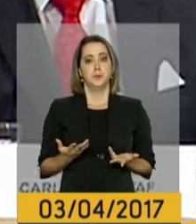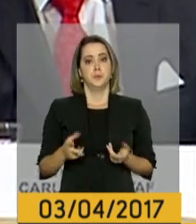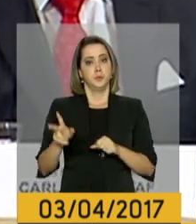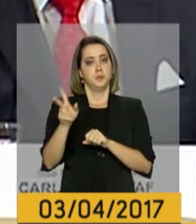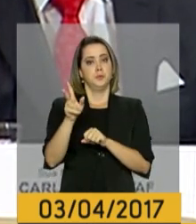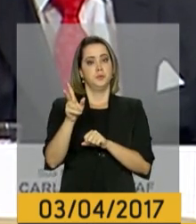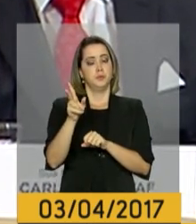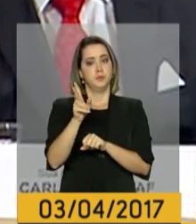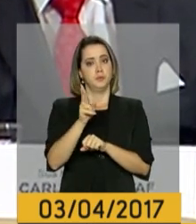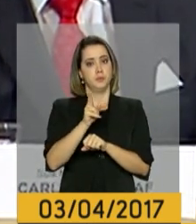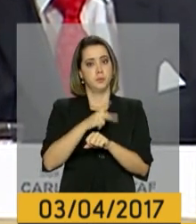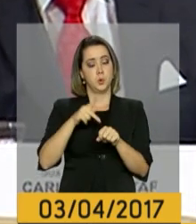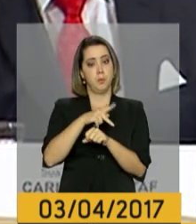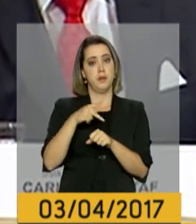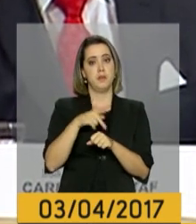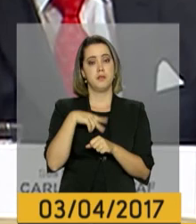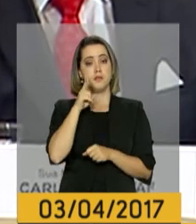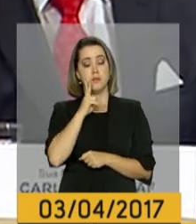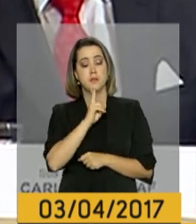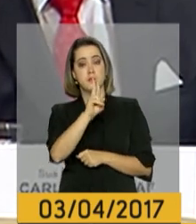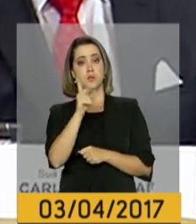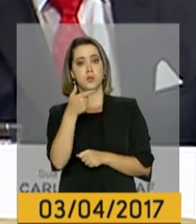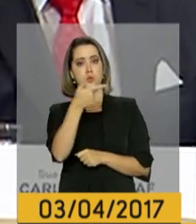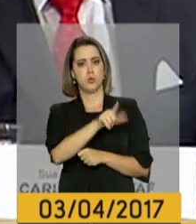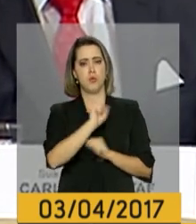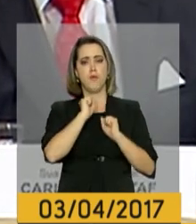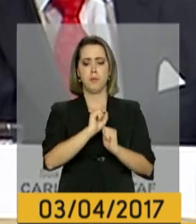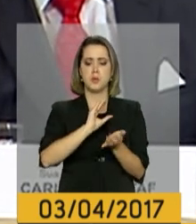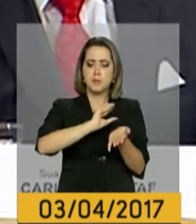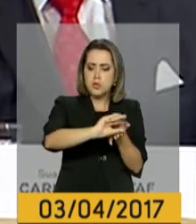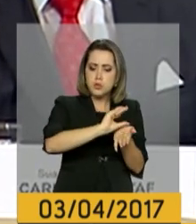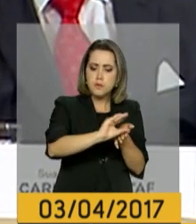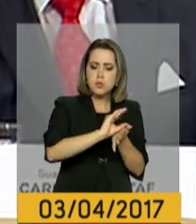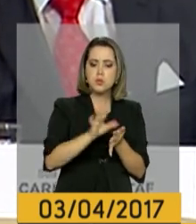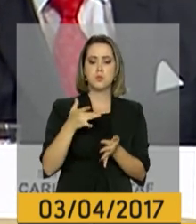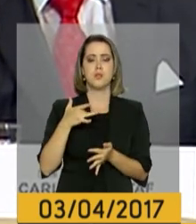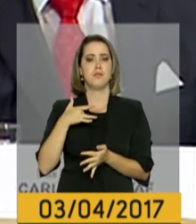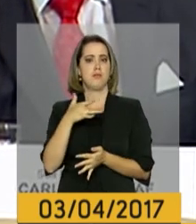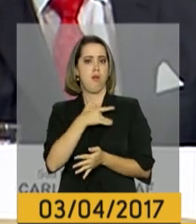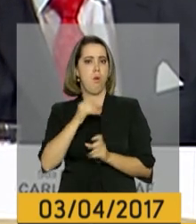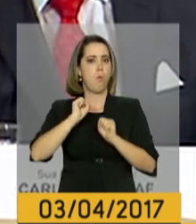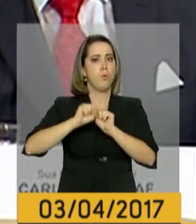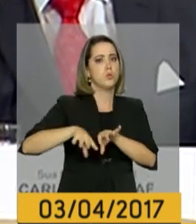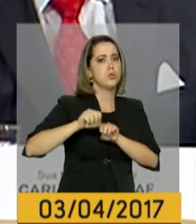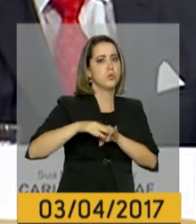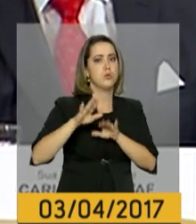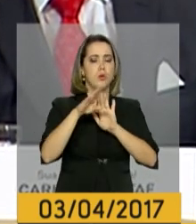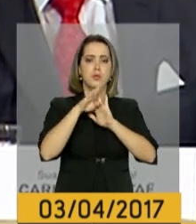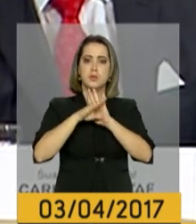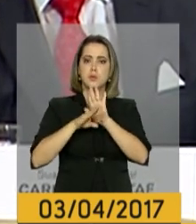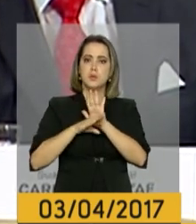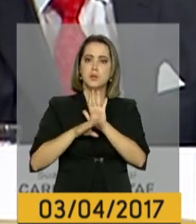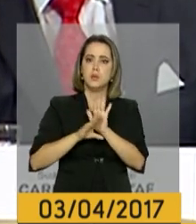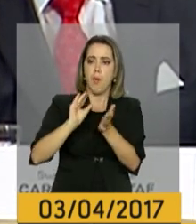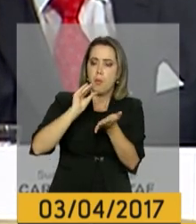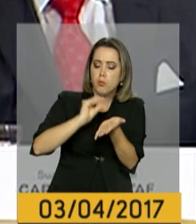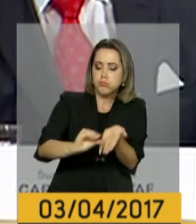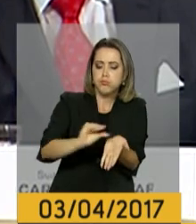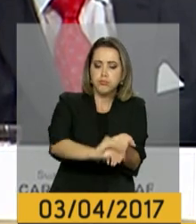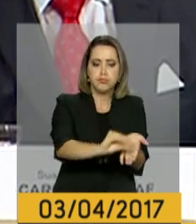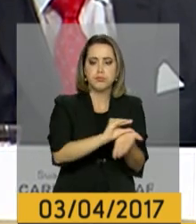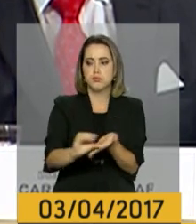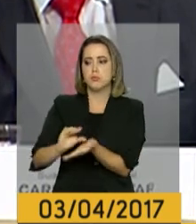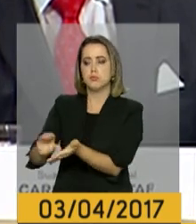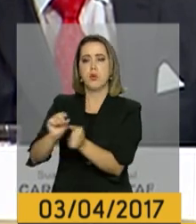vê restaurar sua capacidade de investir em educação, em saúde, em programa de transferência de renda,